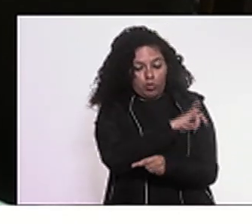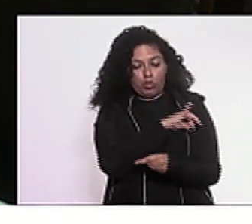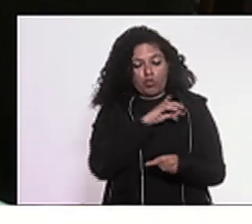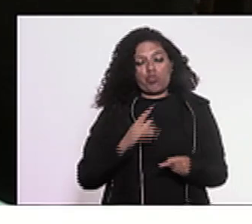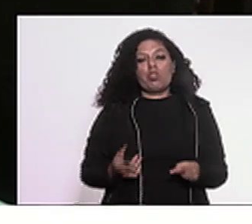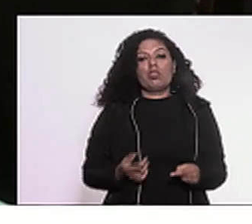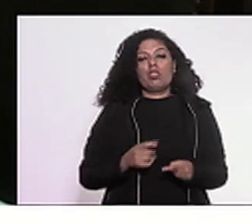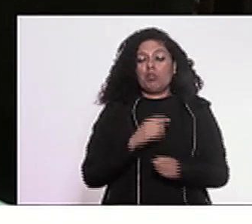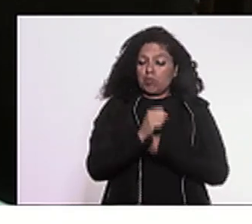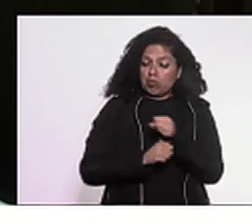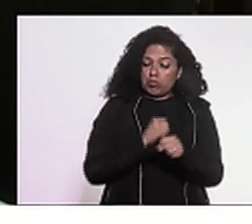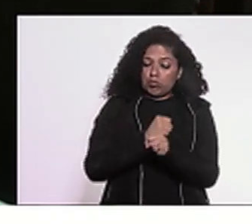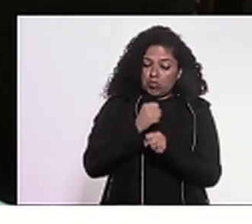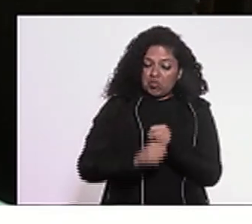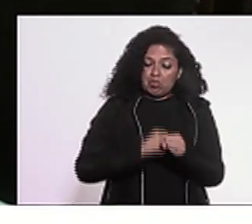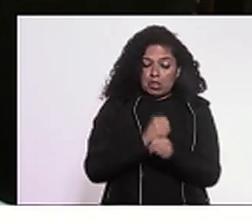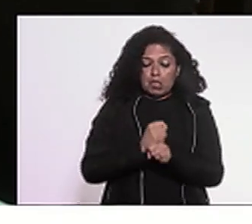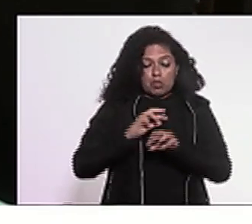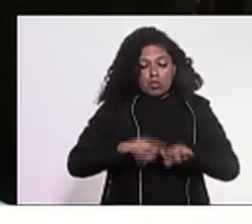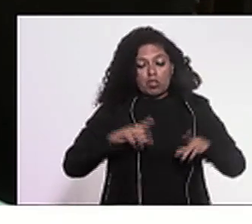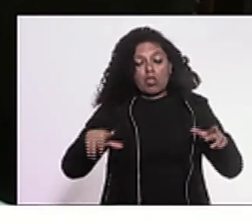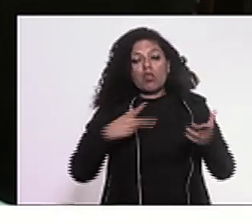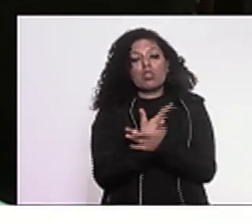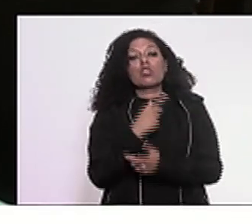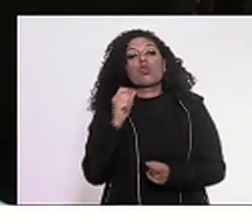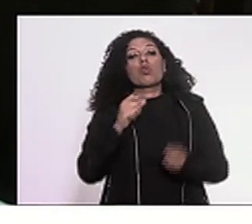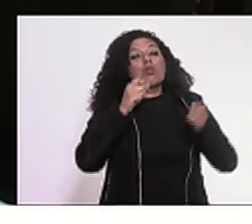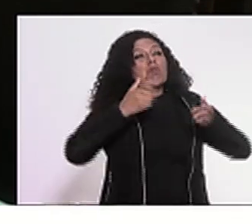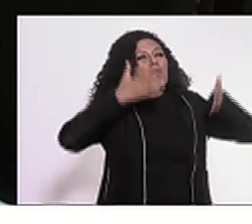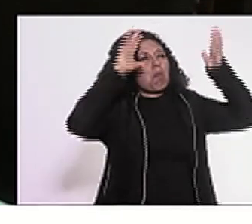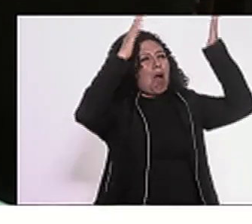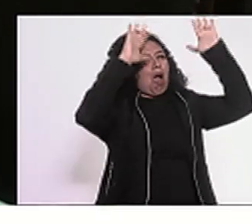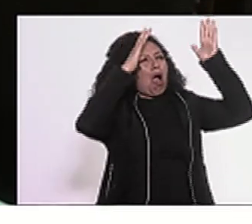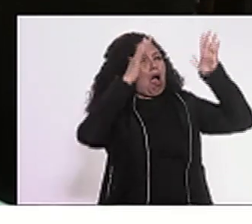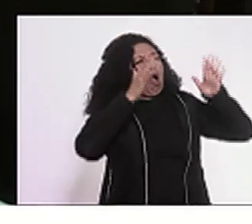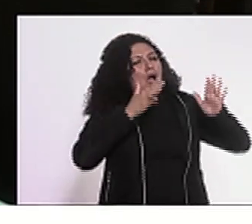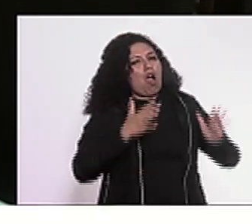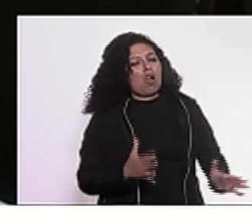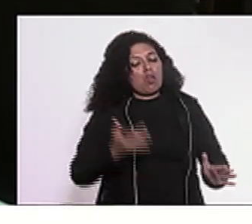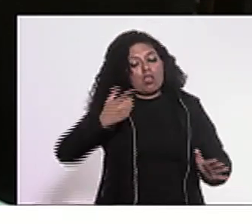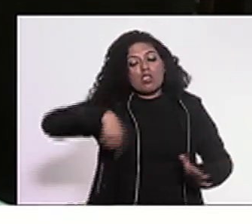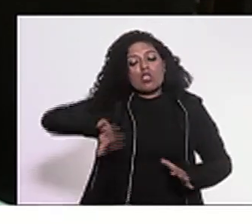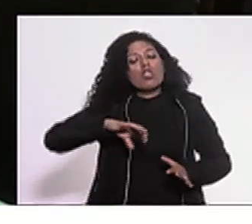anos, foi demolido. E naquela demolição